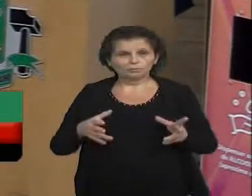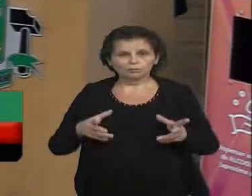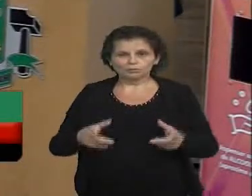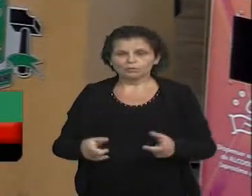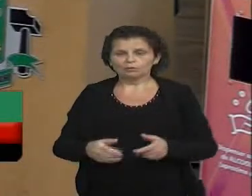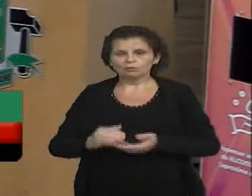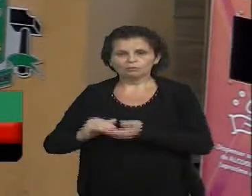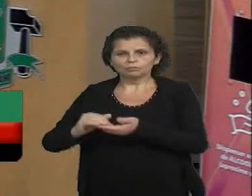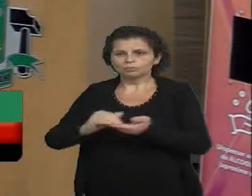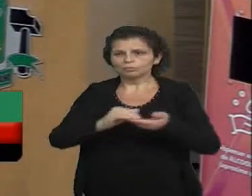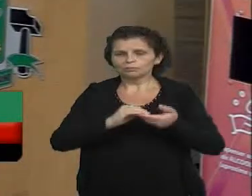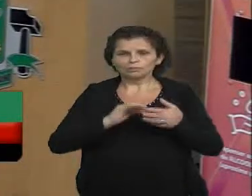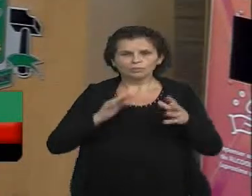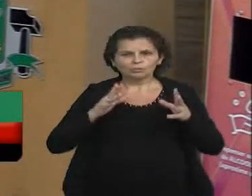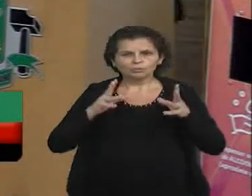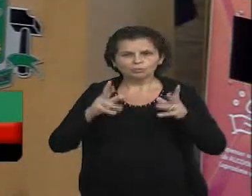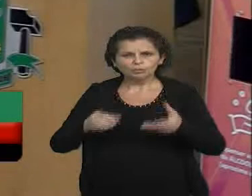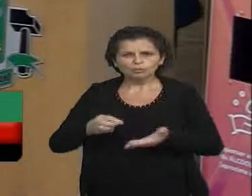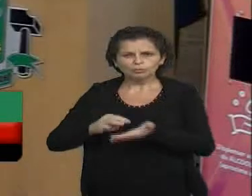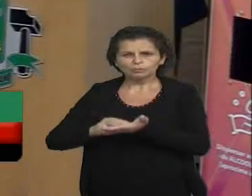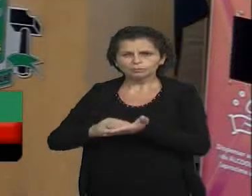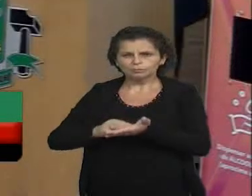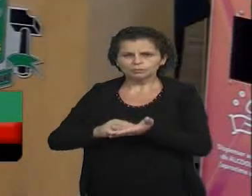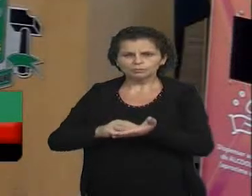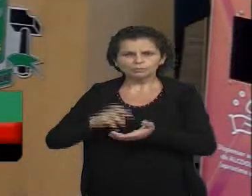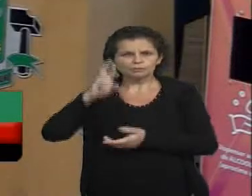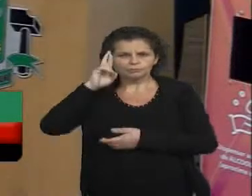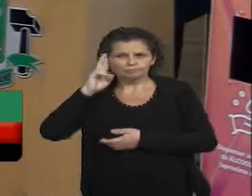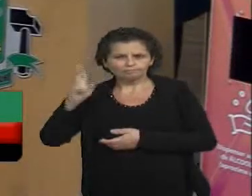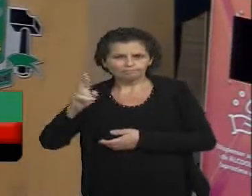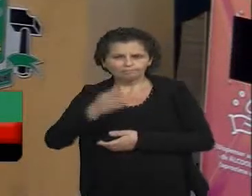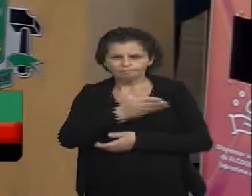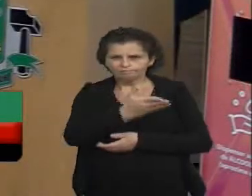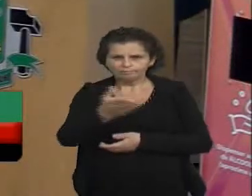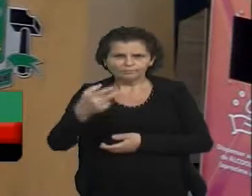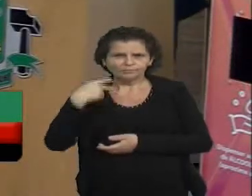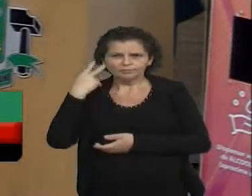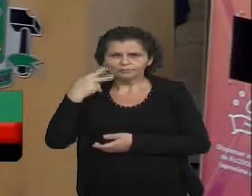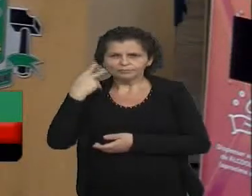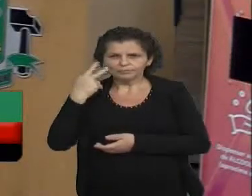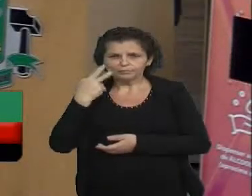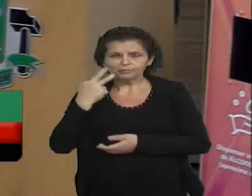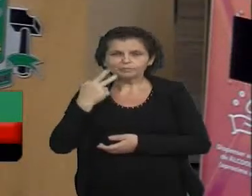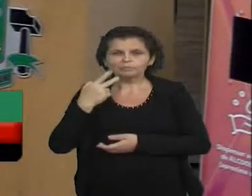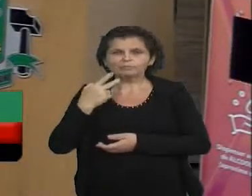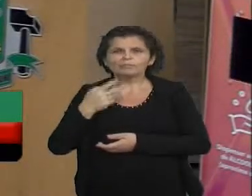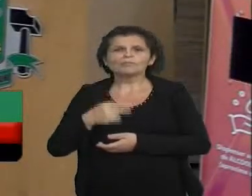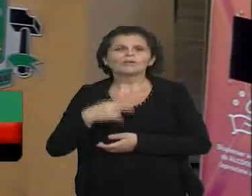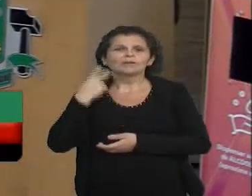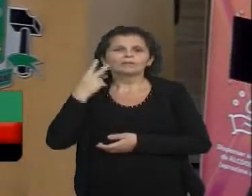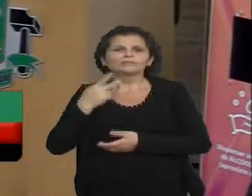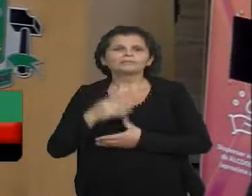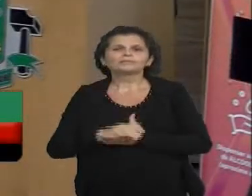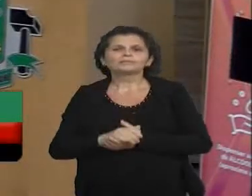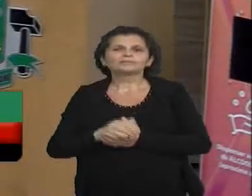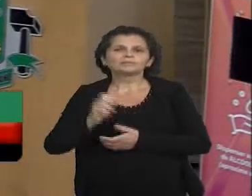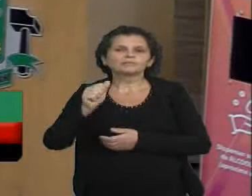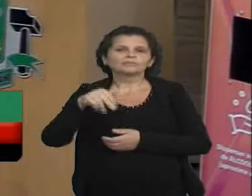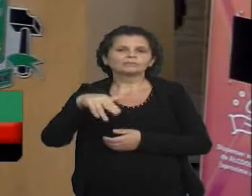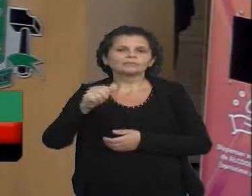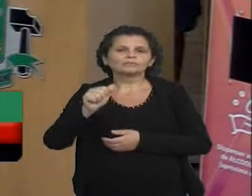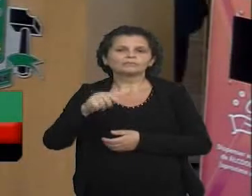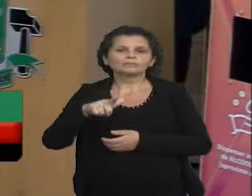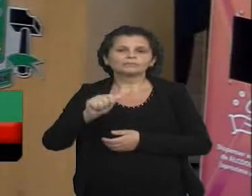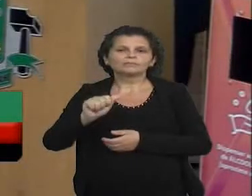eu saúdo todos os demais membros, senhores e senhoras vereadoras, em nome da vereadora Ana Paula Rossi,